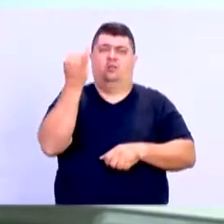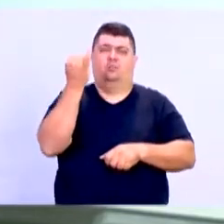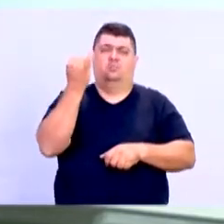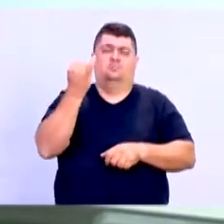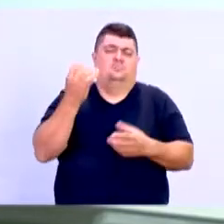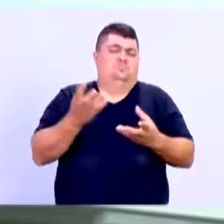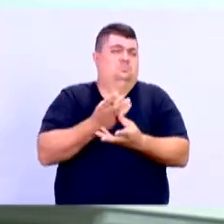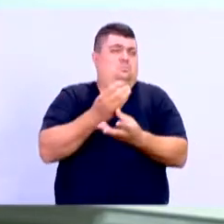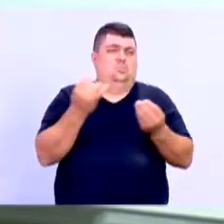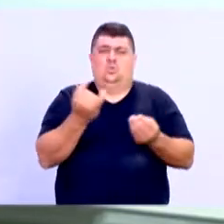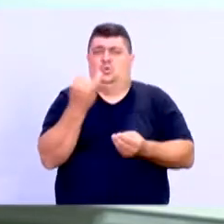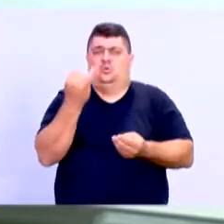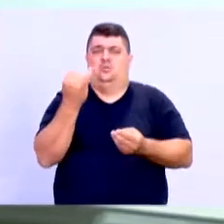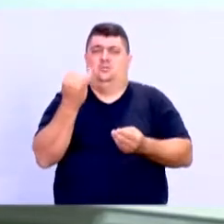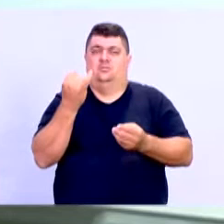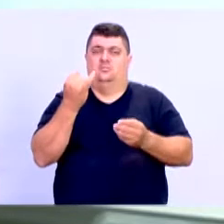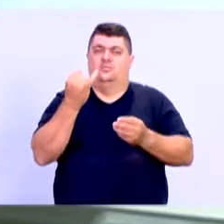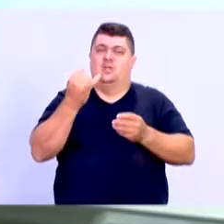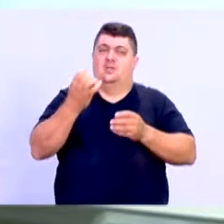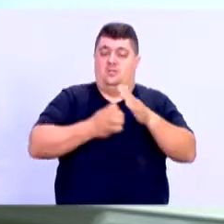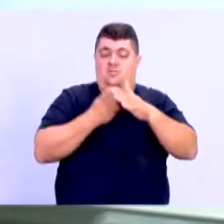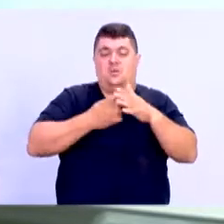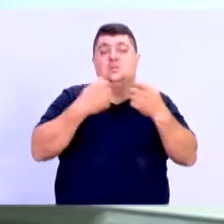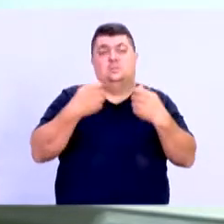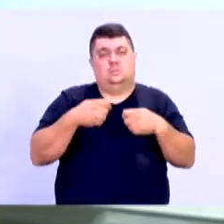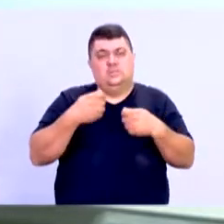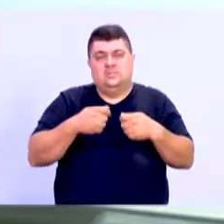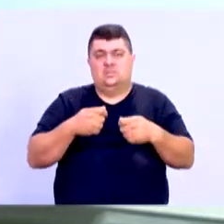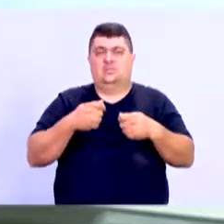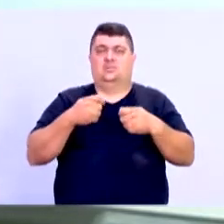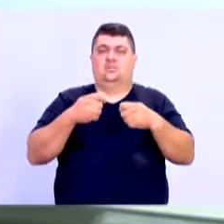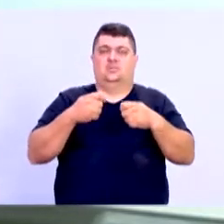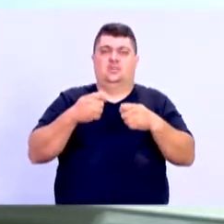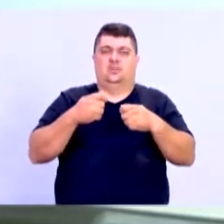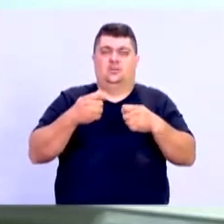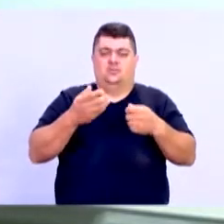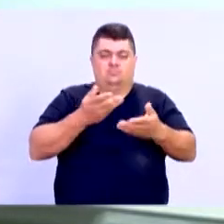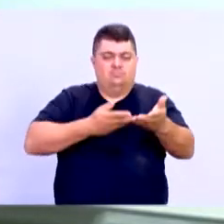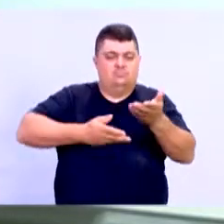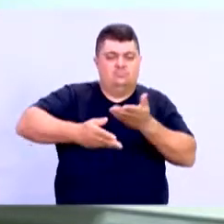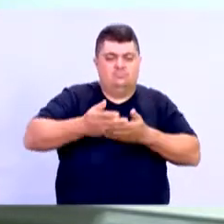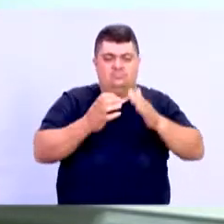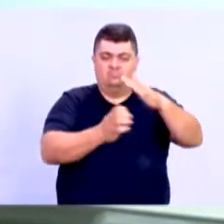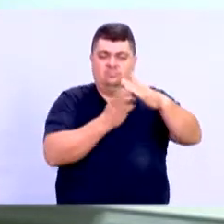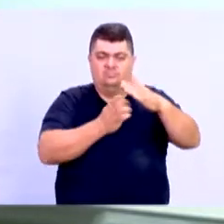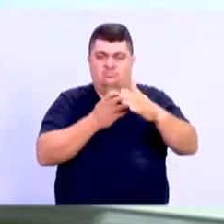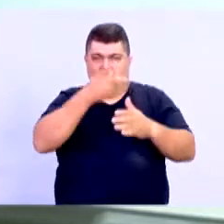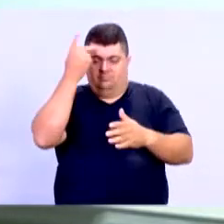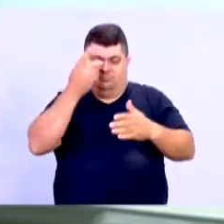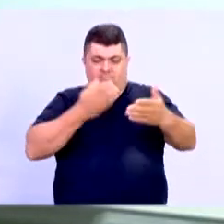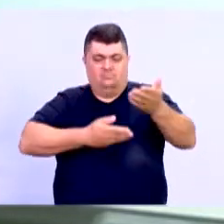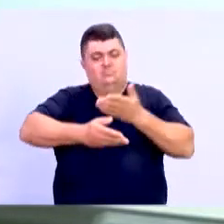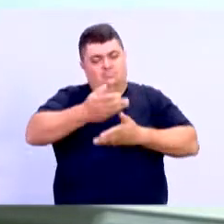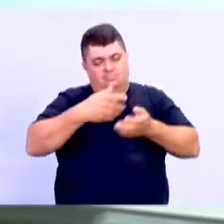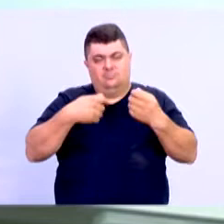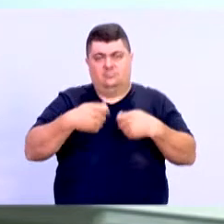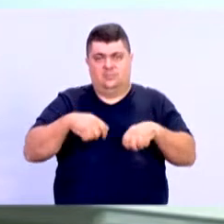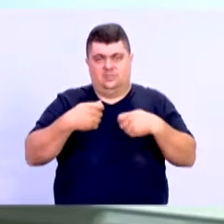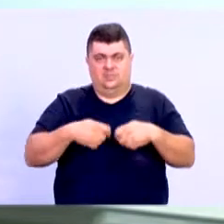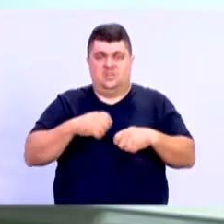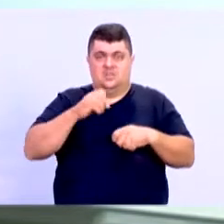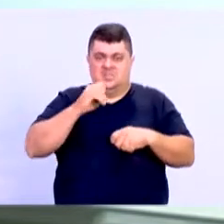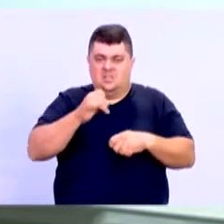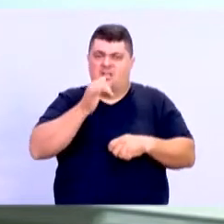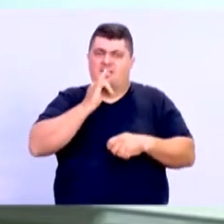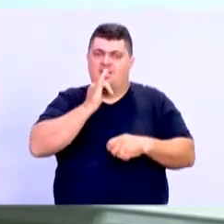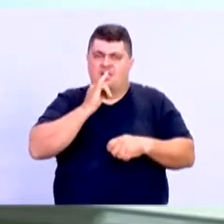muito importante. A organização precisa das pessoas e as pessoas precisam das organizações. Bem, se eu não tenho